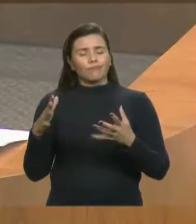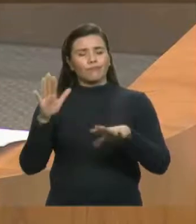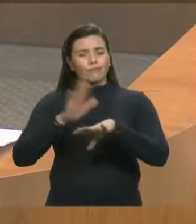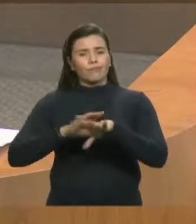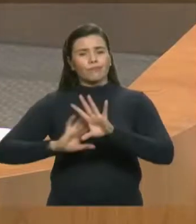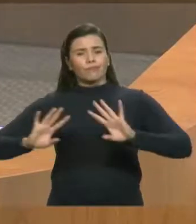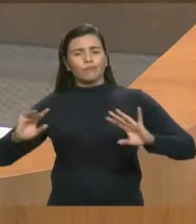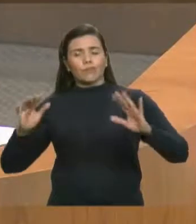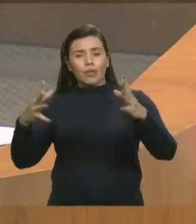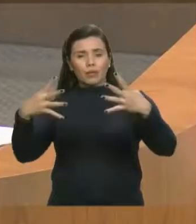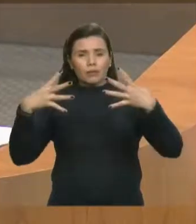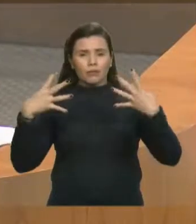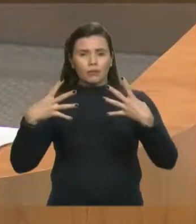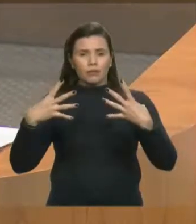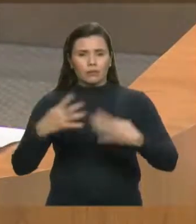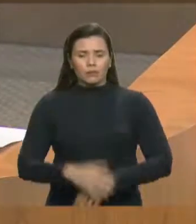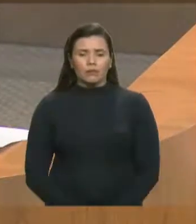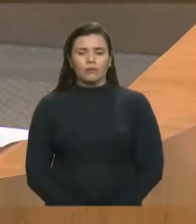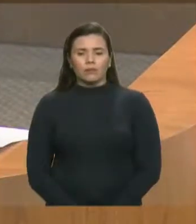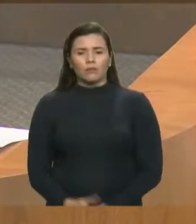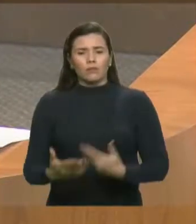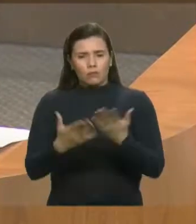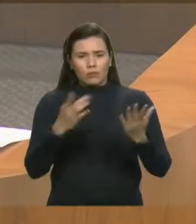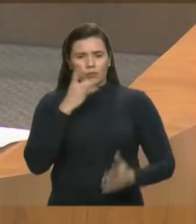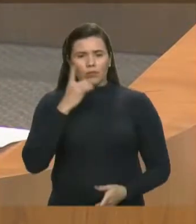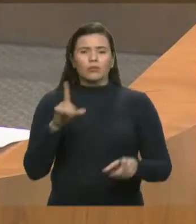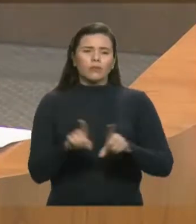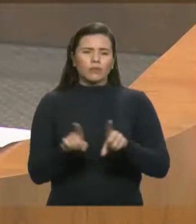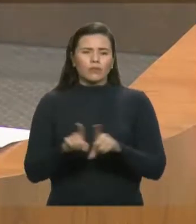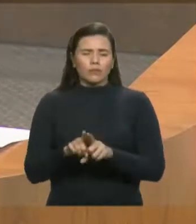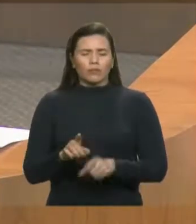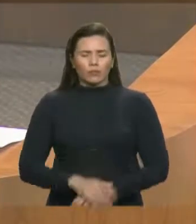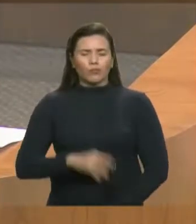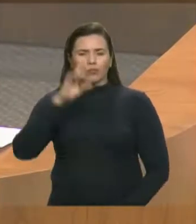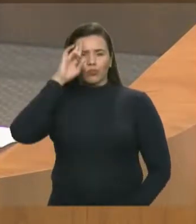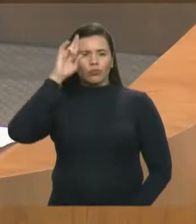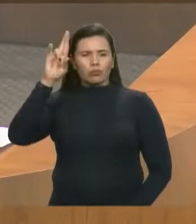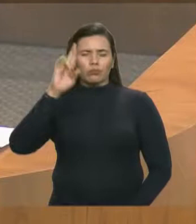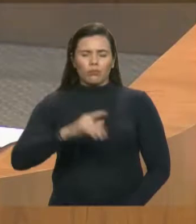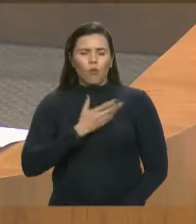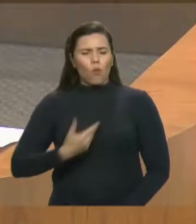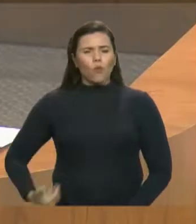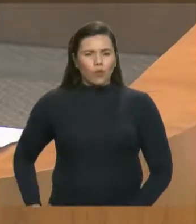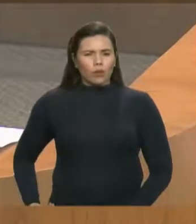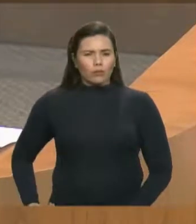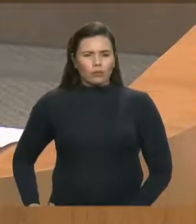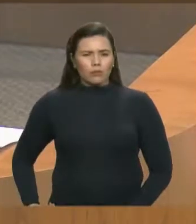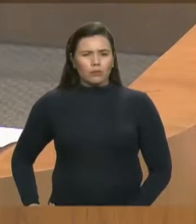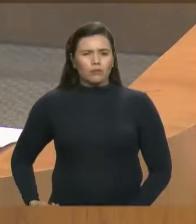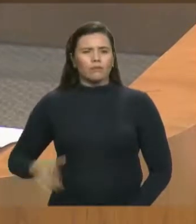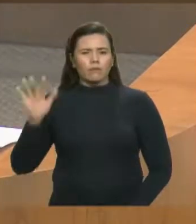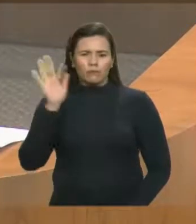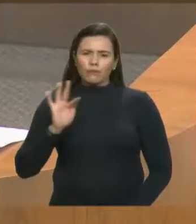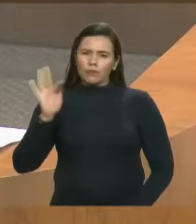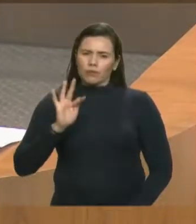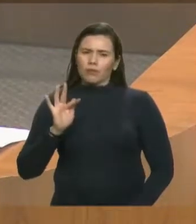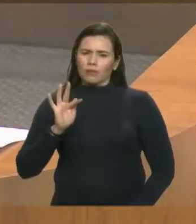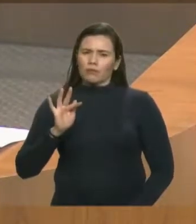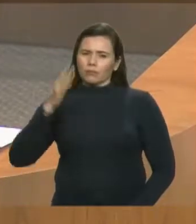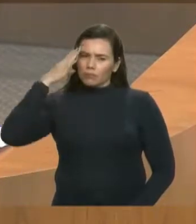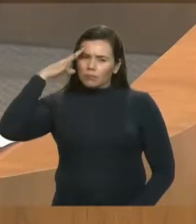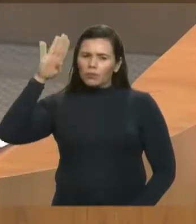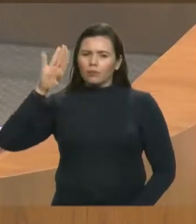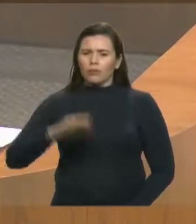das autoridades para esse tema. Sobretudo o governo federal, o governo